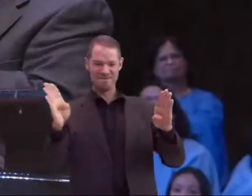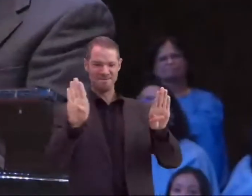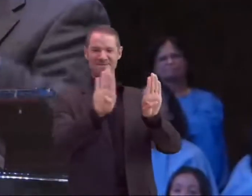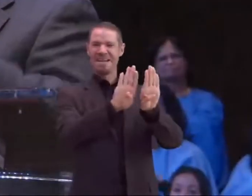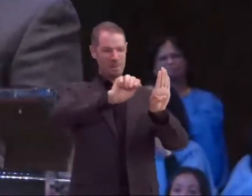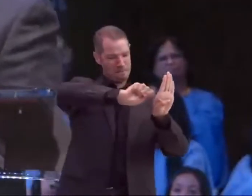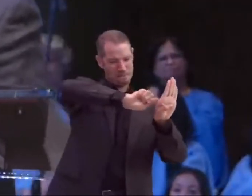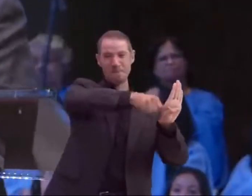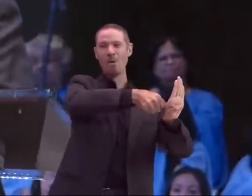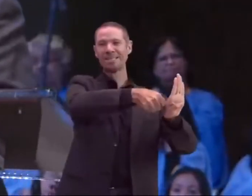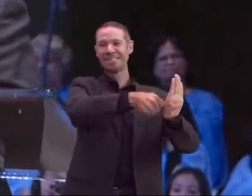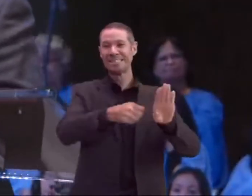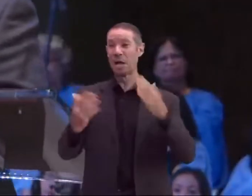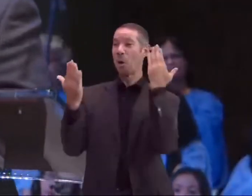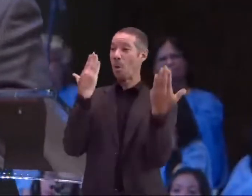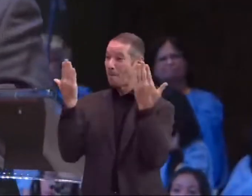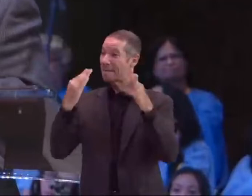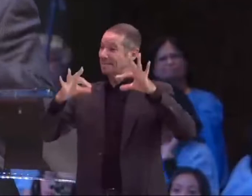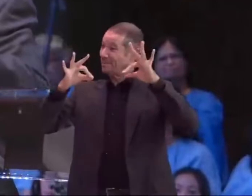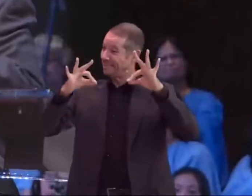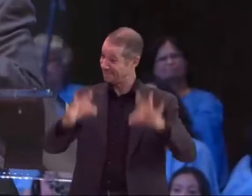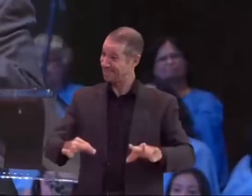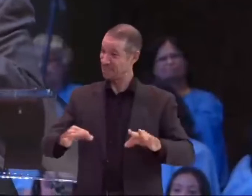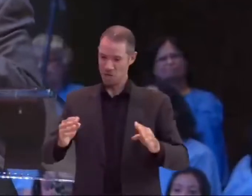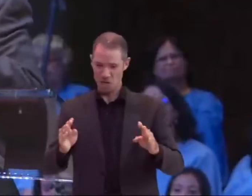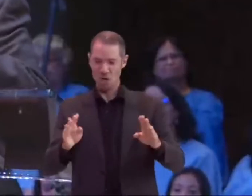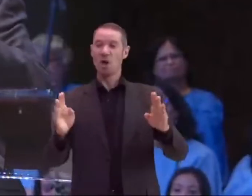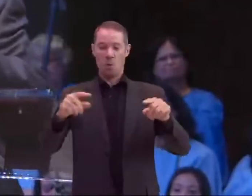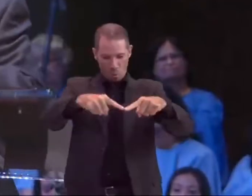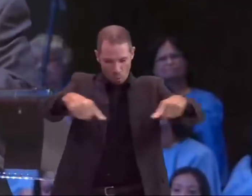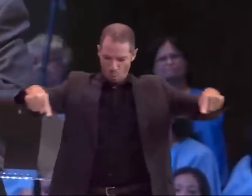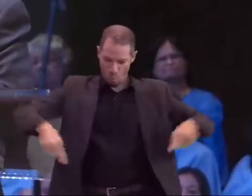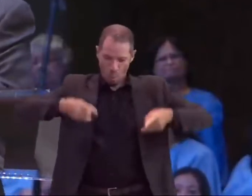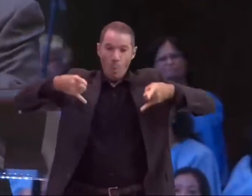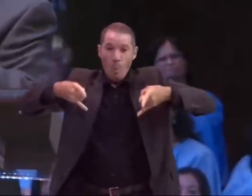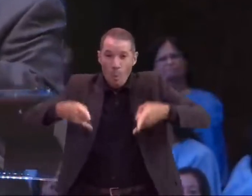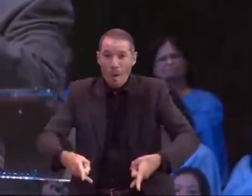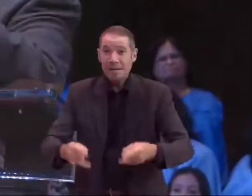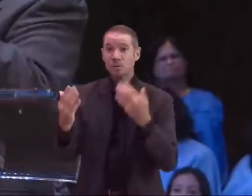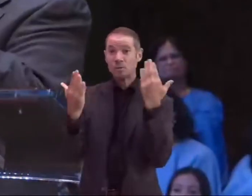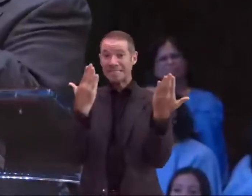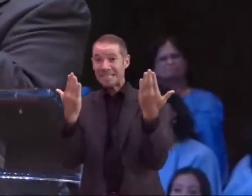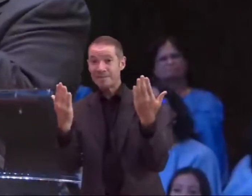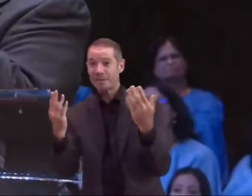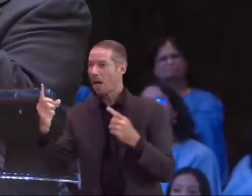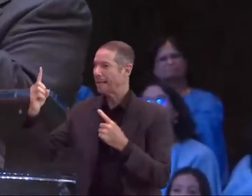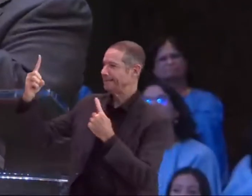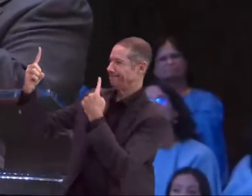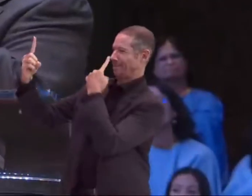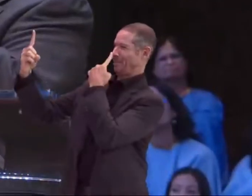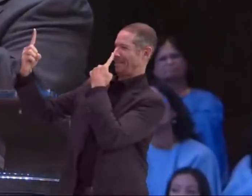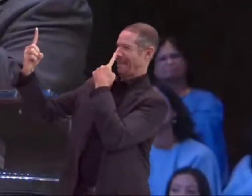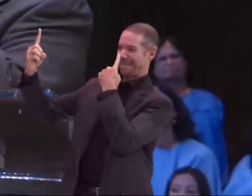porta. E ele está dizendo exatamente isso. O quarto aqui é símbolo da nossa intimidade com